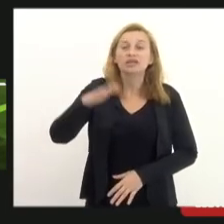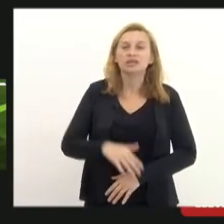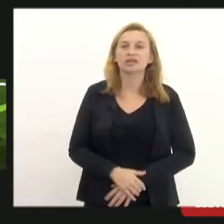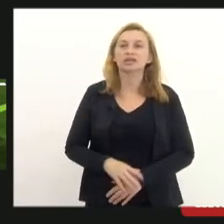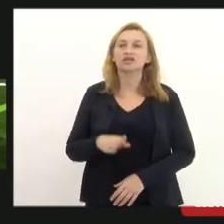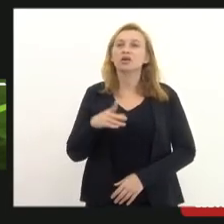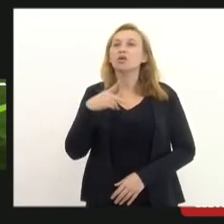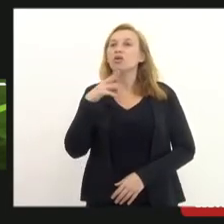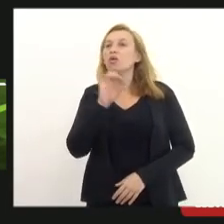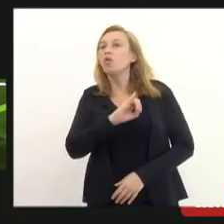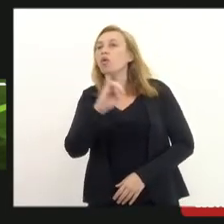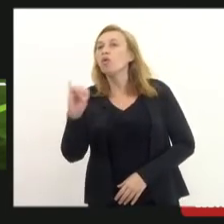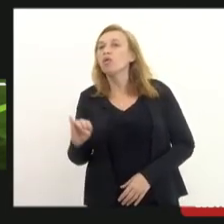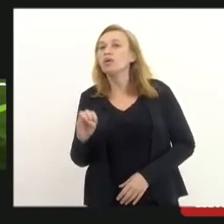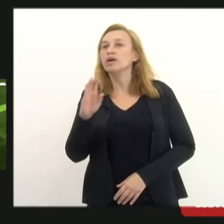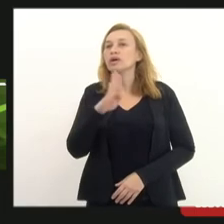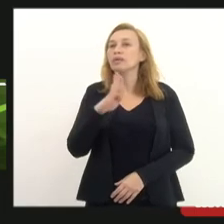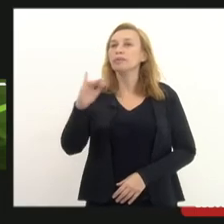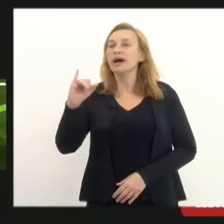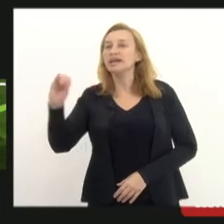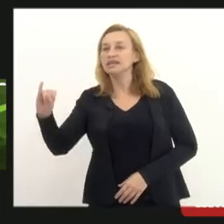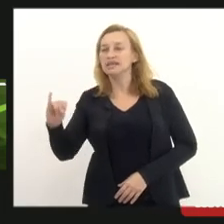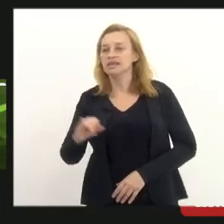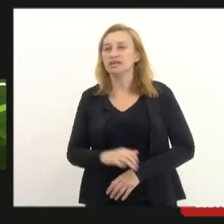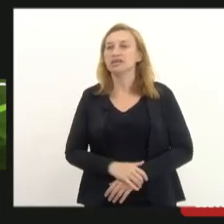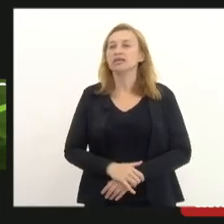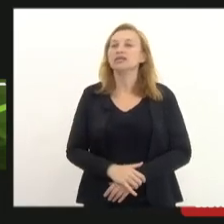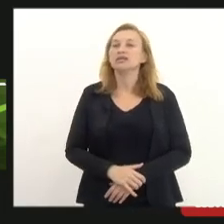Oi, Bassi. Boa tarde. Bassi queria